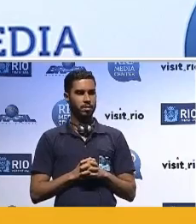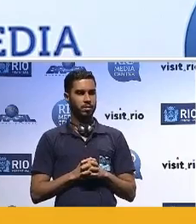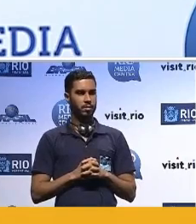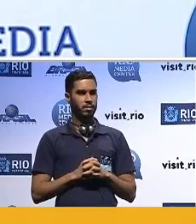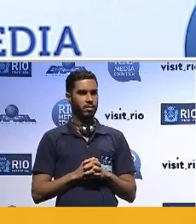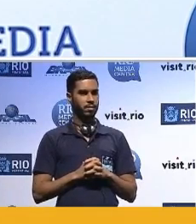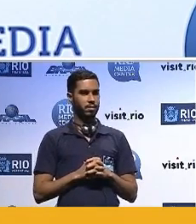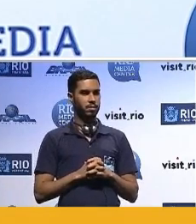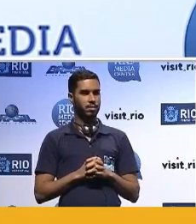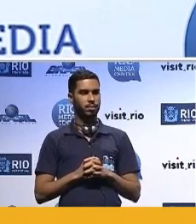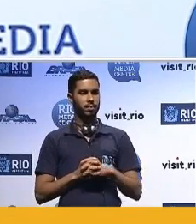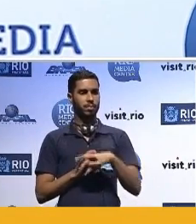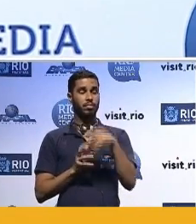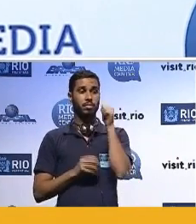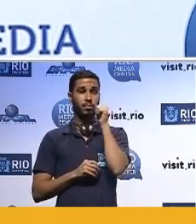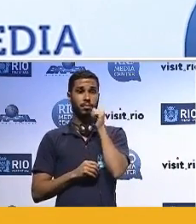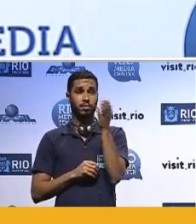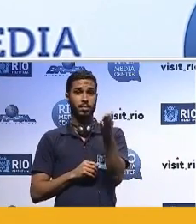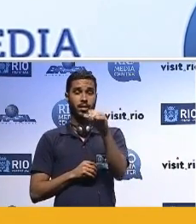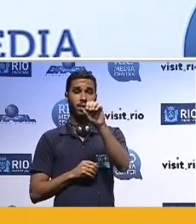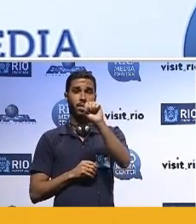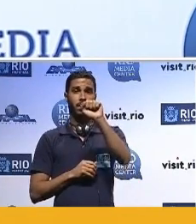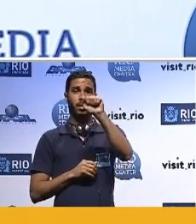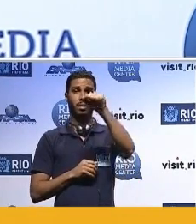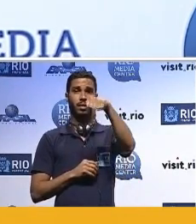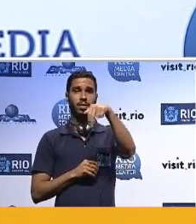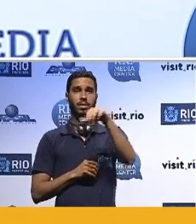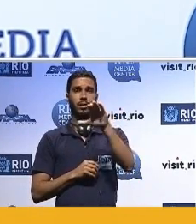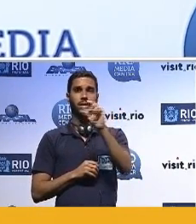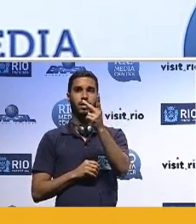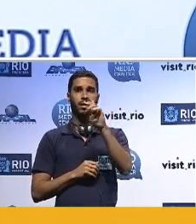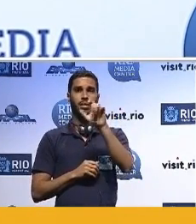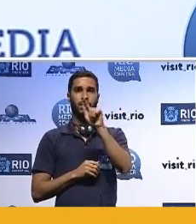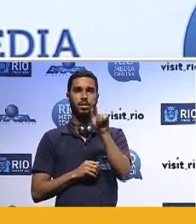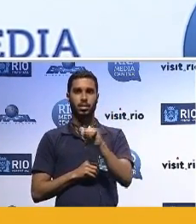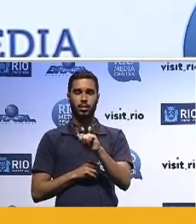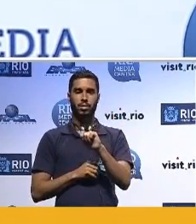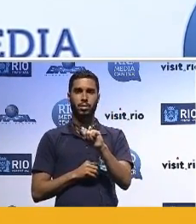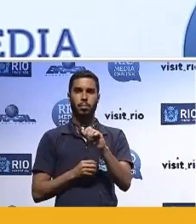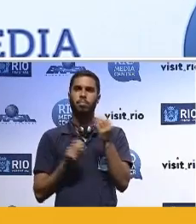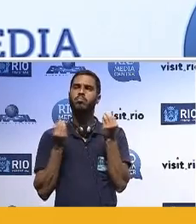Carolina Sanches, que está aqui conosco para testemunhar,